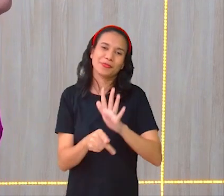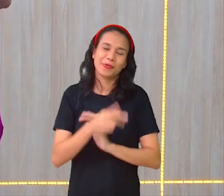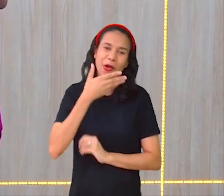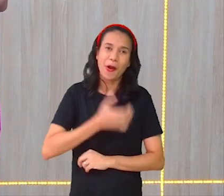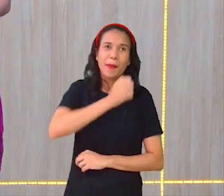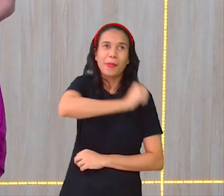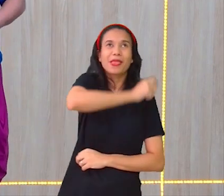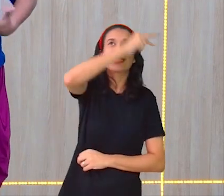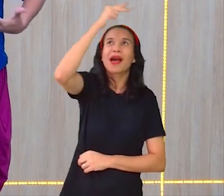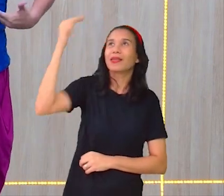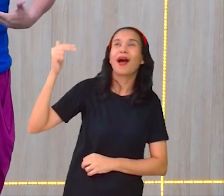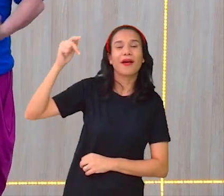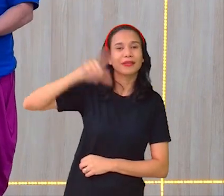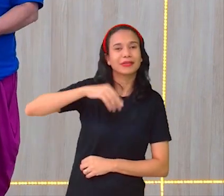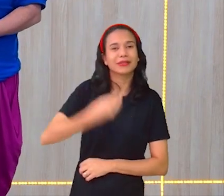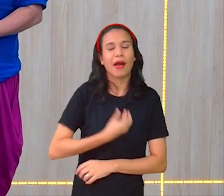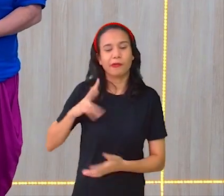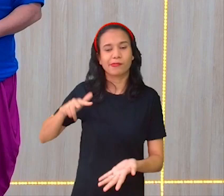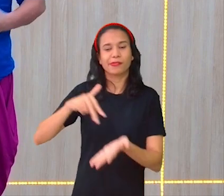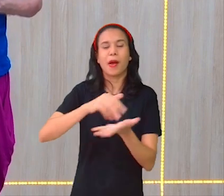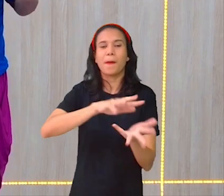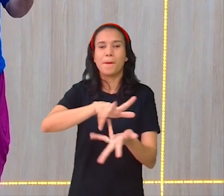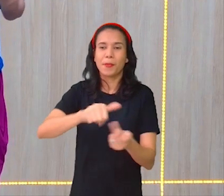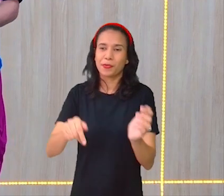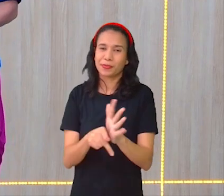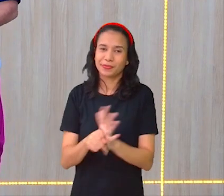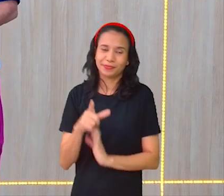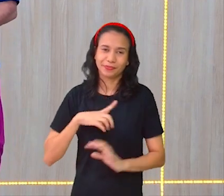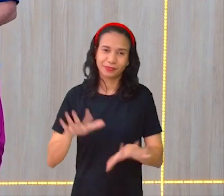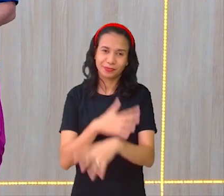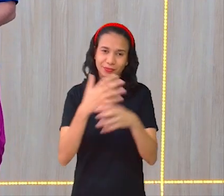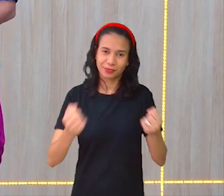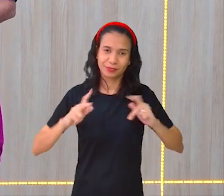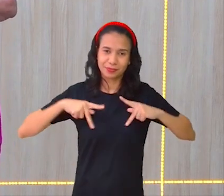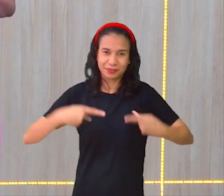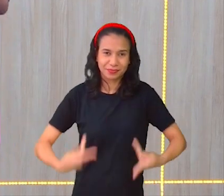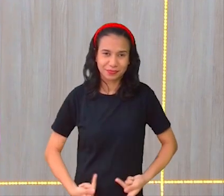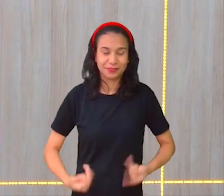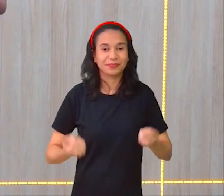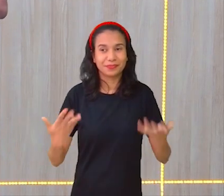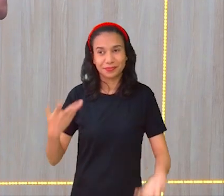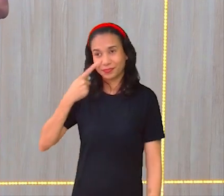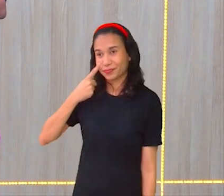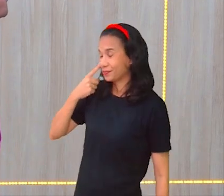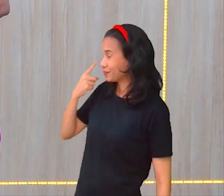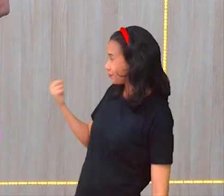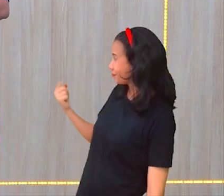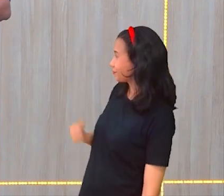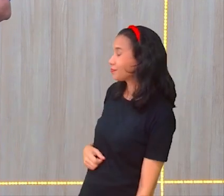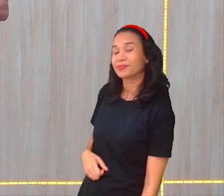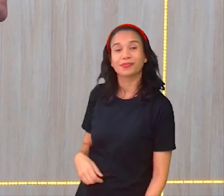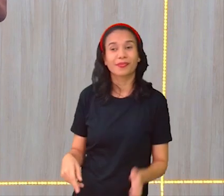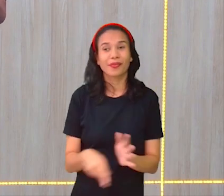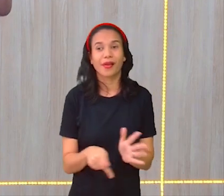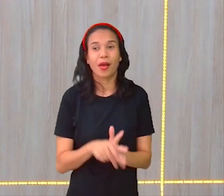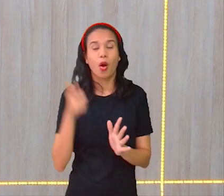do Filho de Deus que vem para o mundo para trazer a salvação à humanidade. Aí vocês estão vendo o presépio,